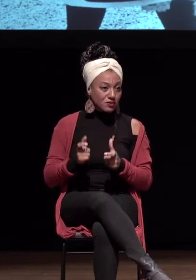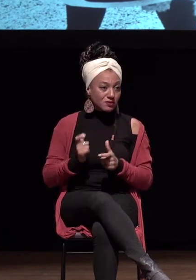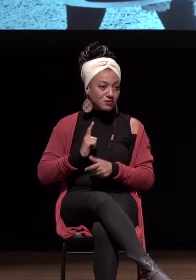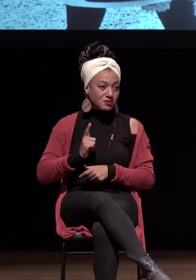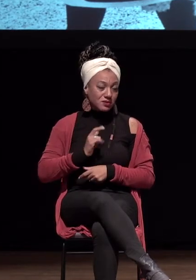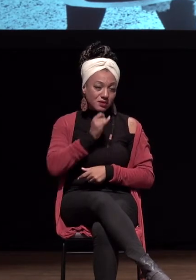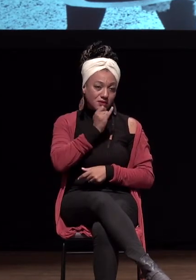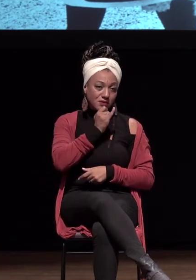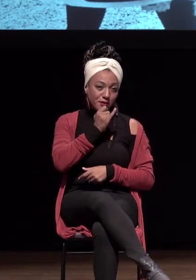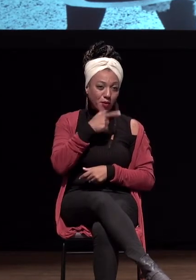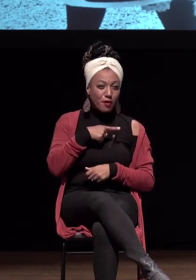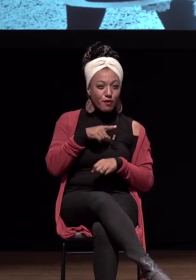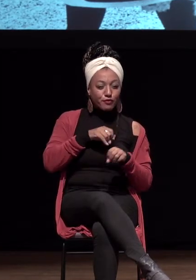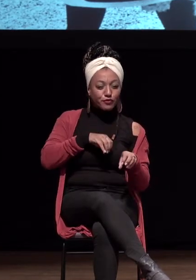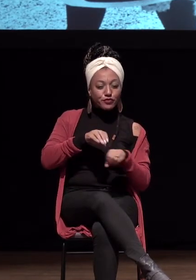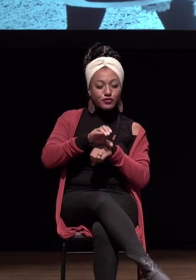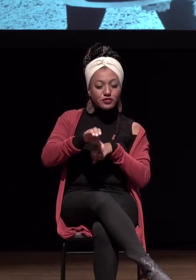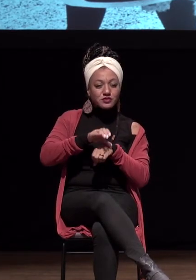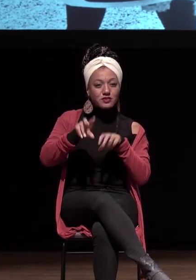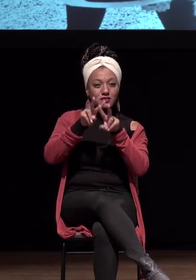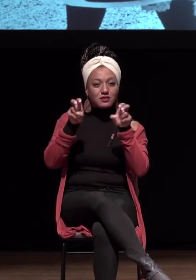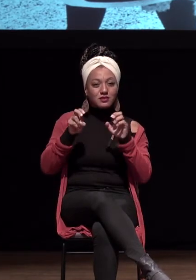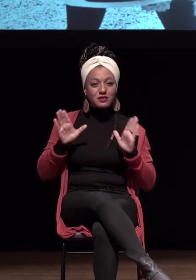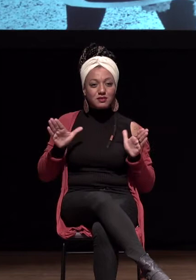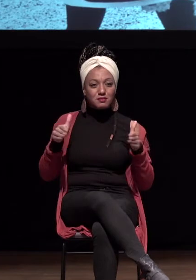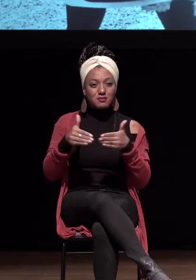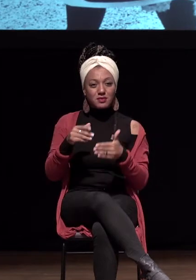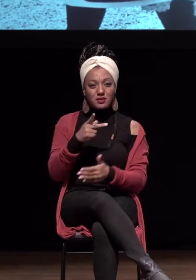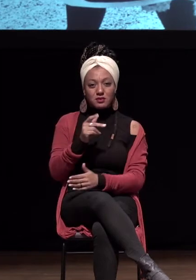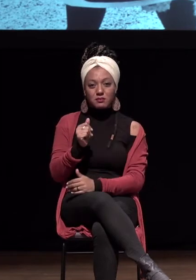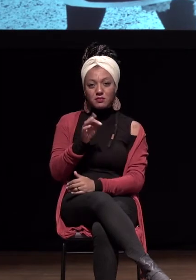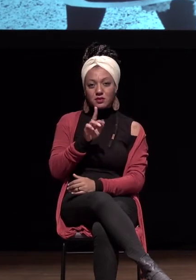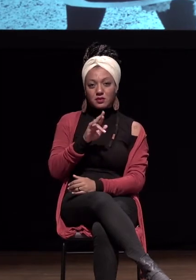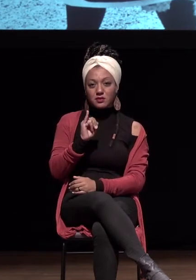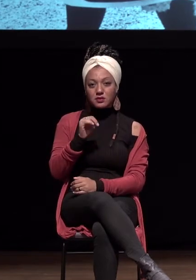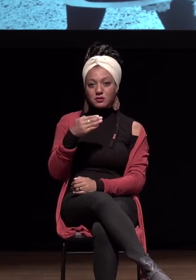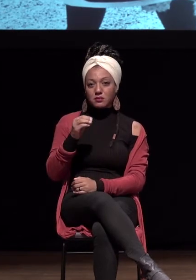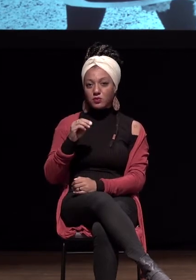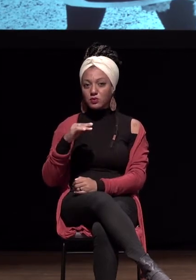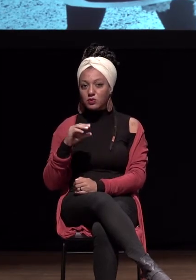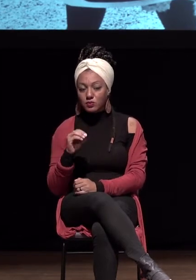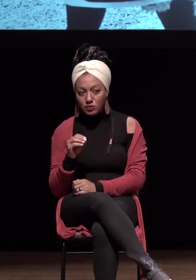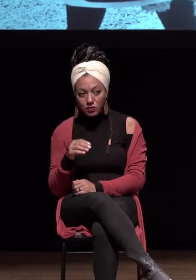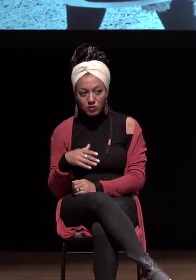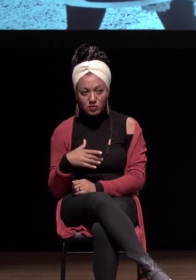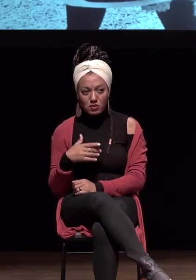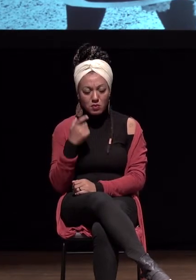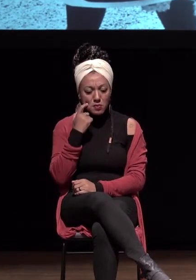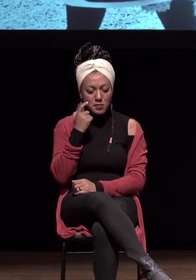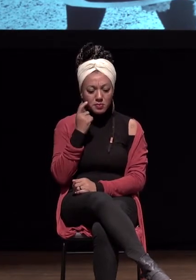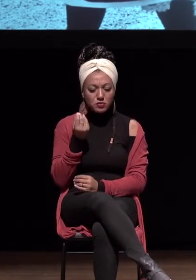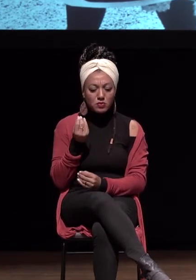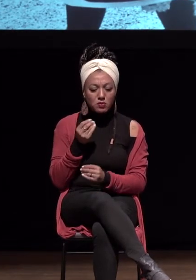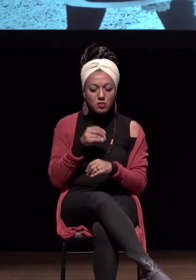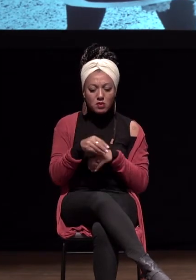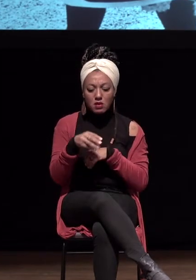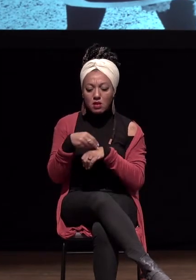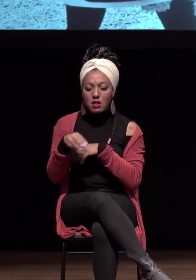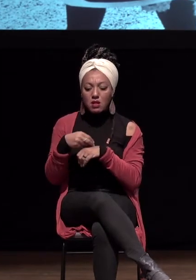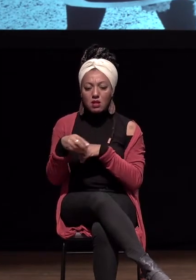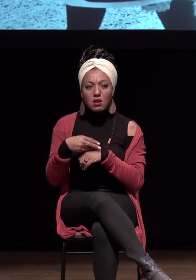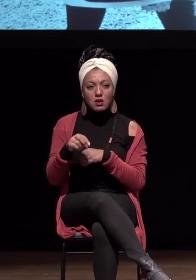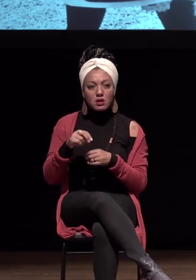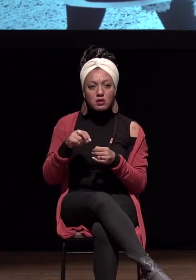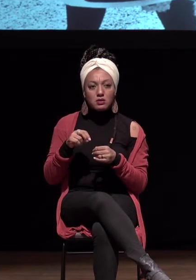Então, eu vou dar um curso de patrimônio. E aí eu vou amparar e formar sujeitos